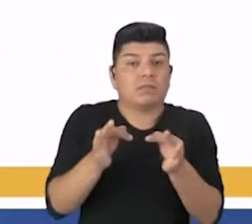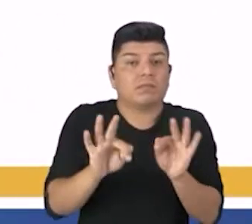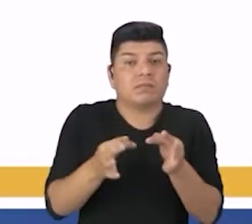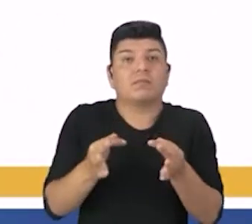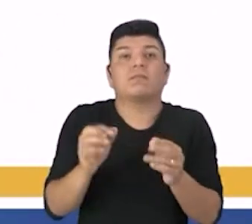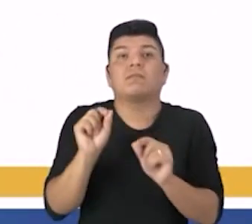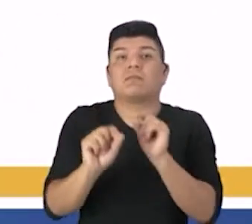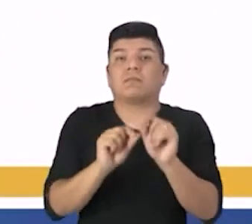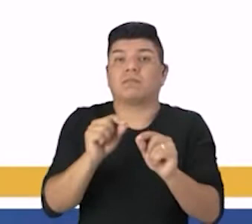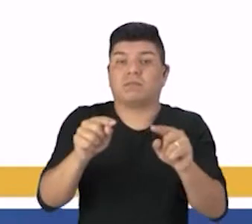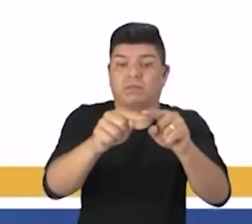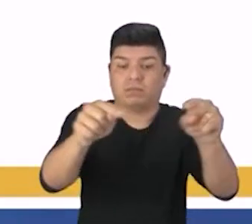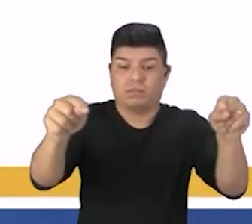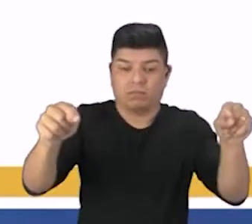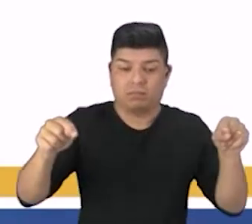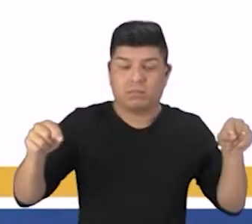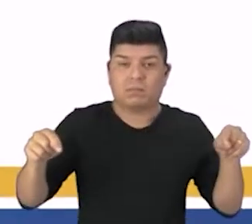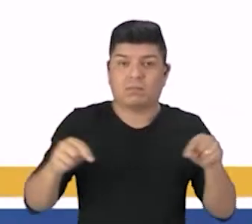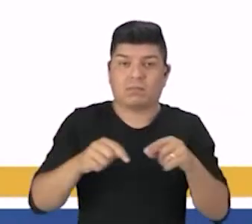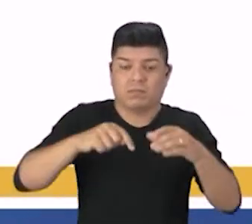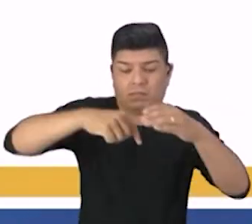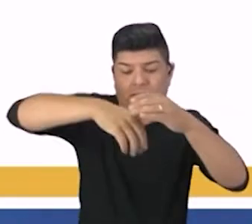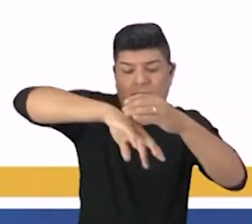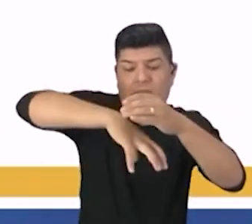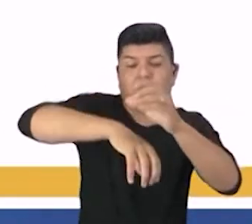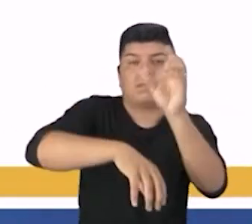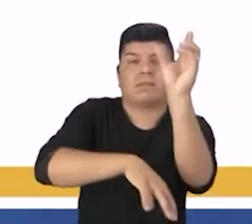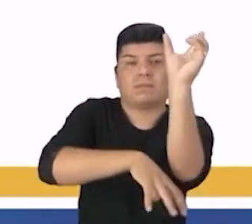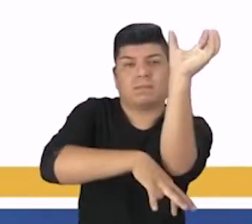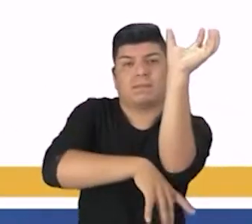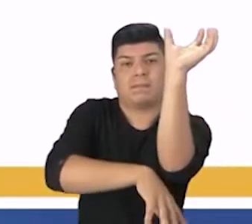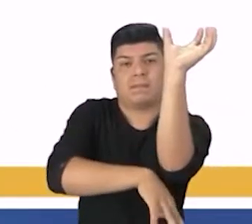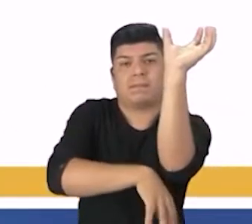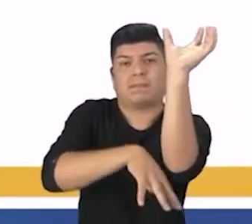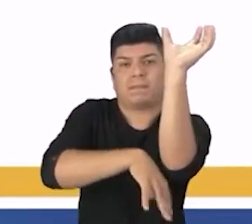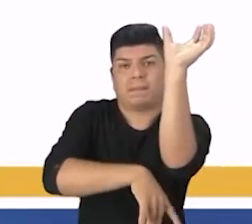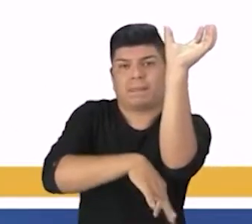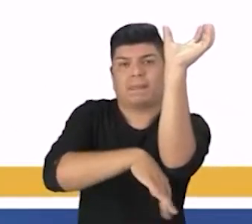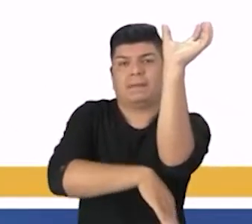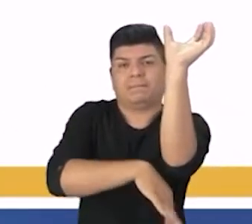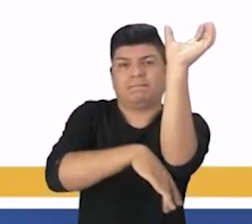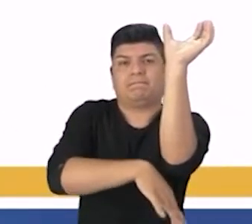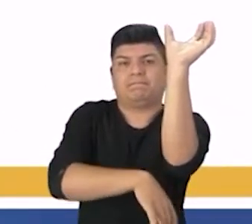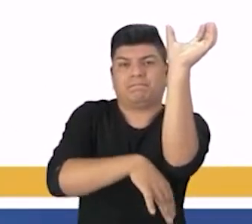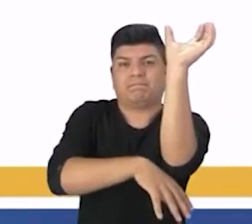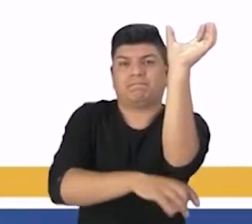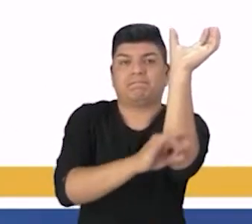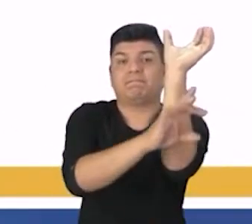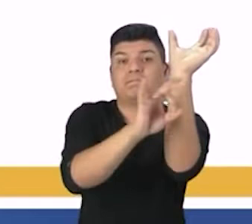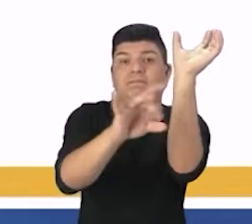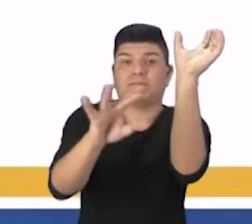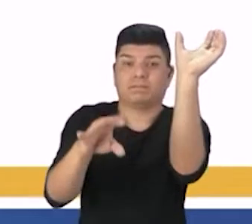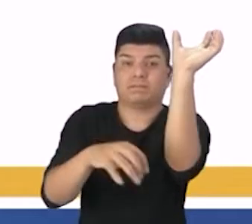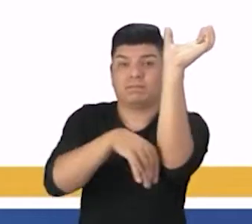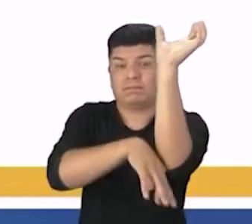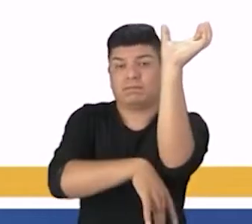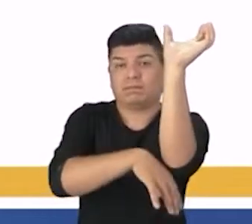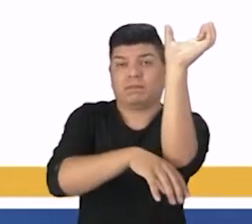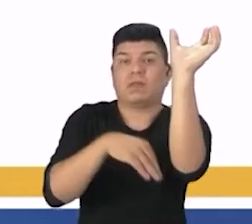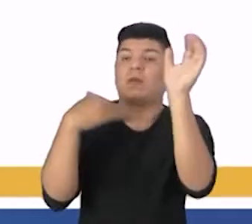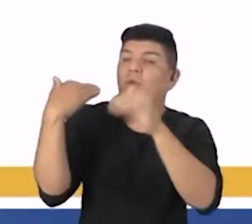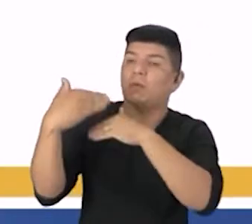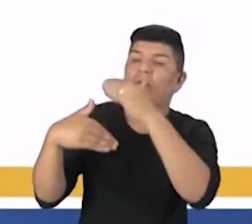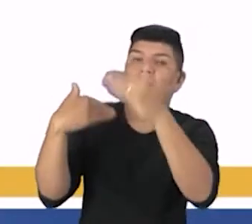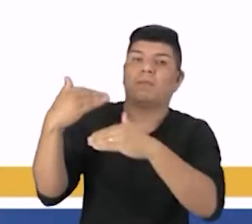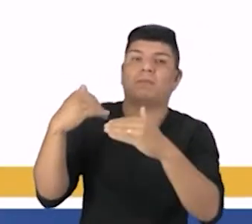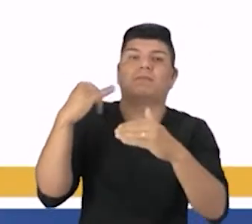identificação do tamanho das raízes da planta como está o diâmetro do caule de cada planta e como está o